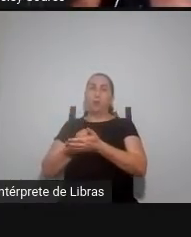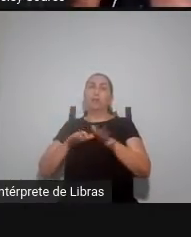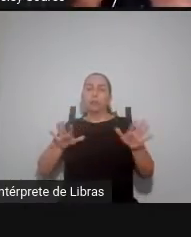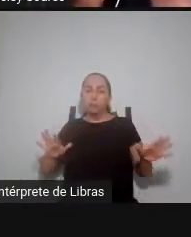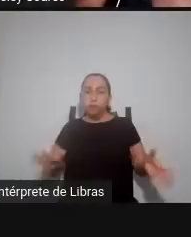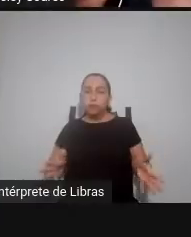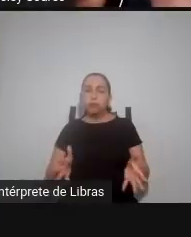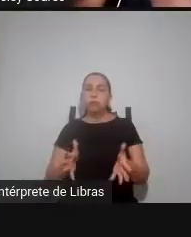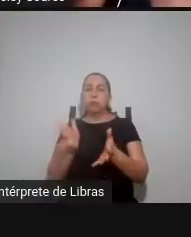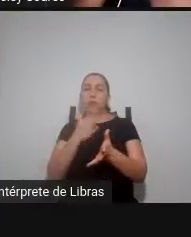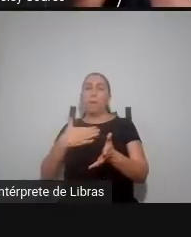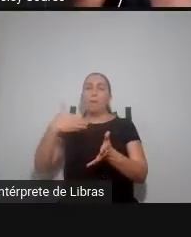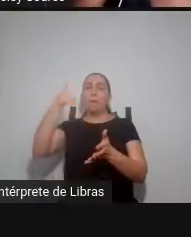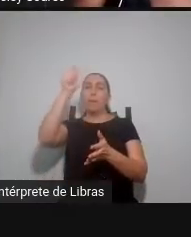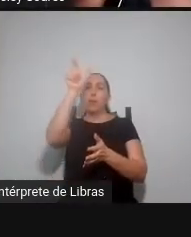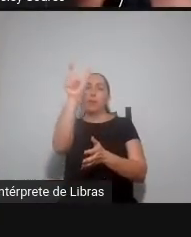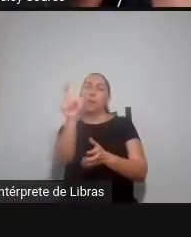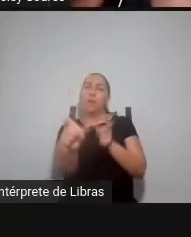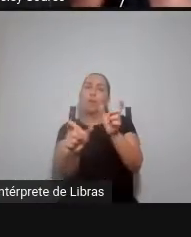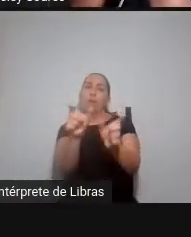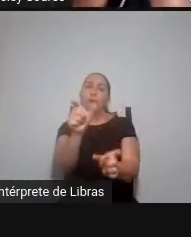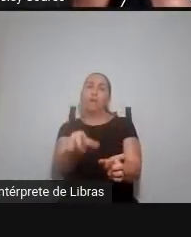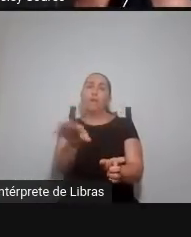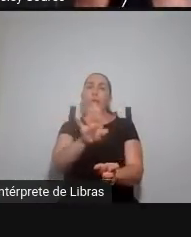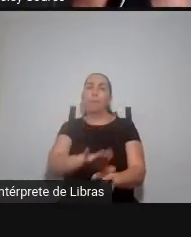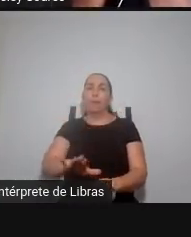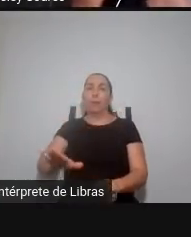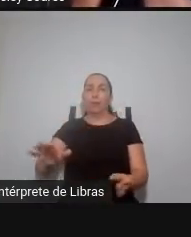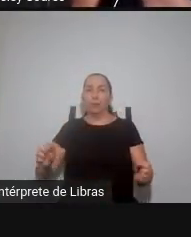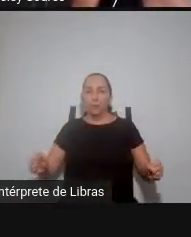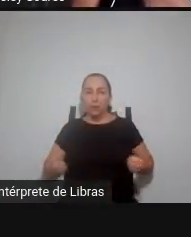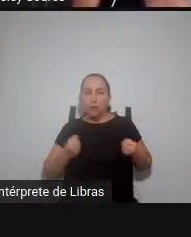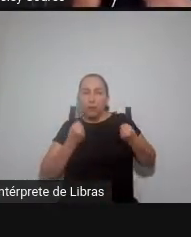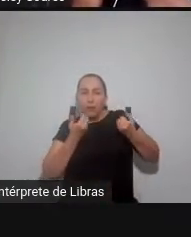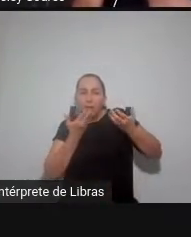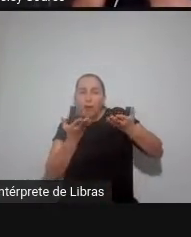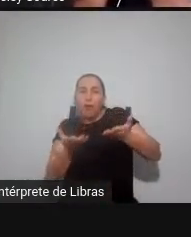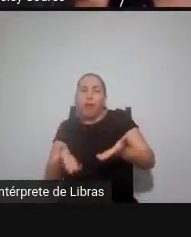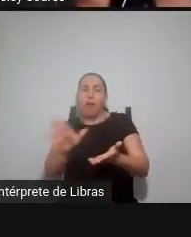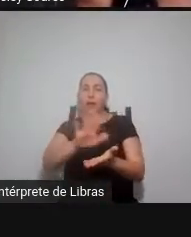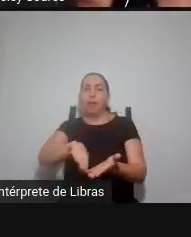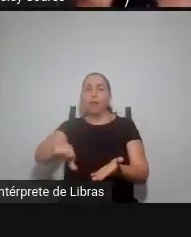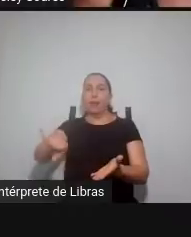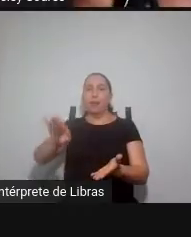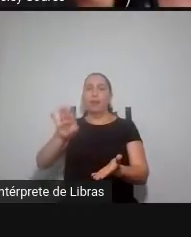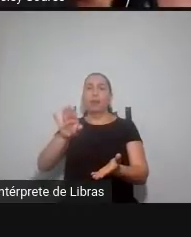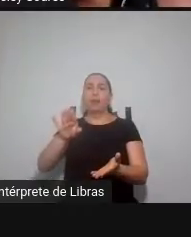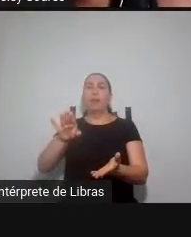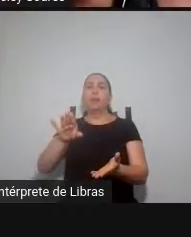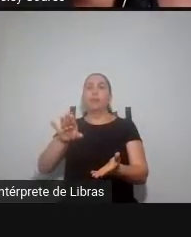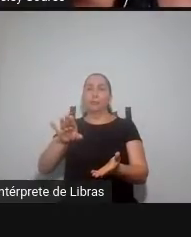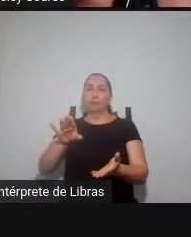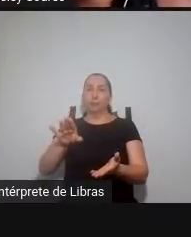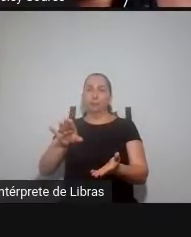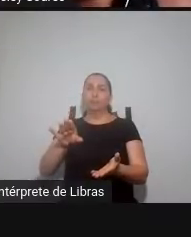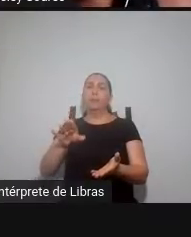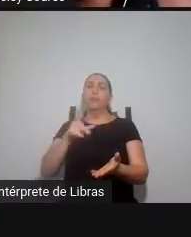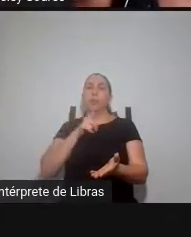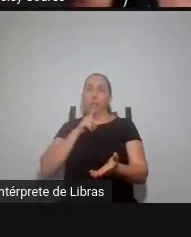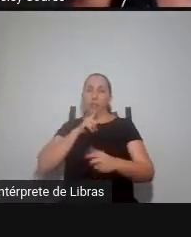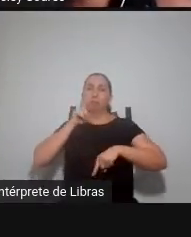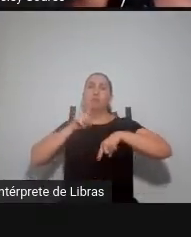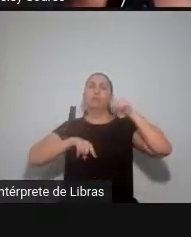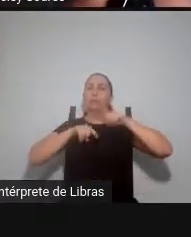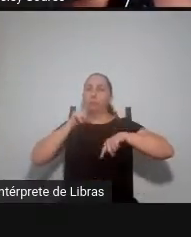o melhor para essas crianças, seja da maneira que for, no sentido de, seja tendo as ferramentas que